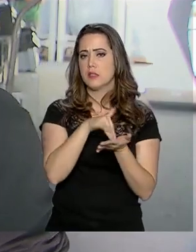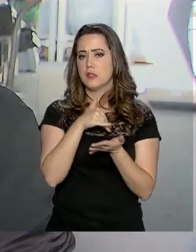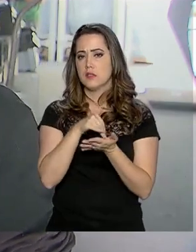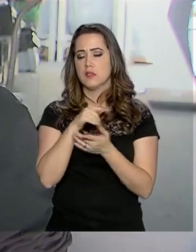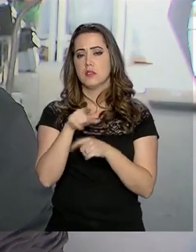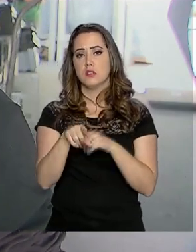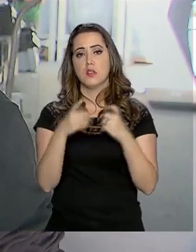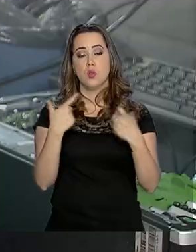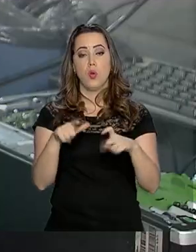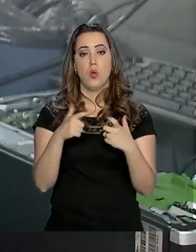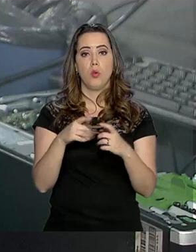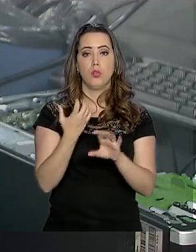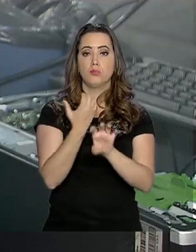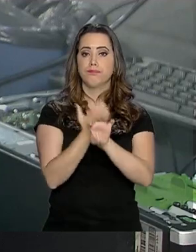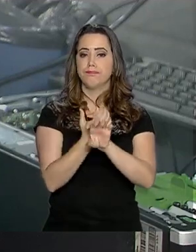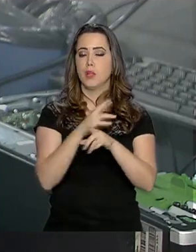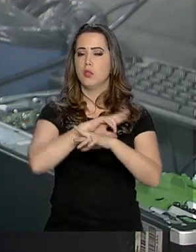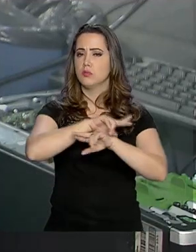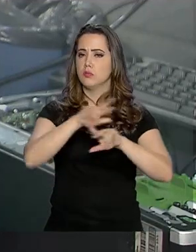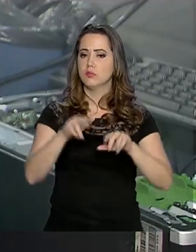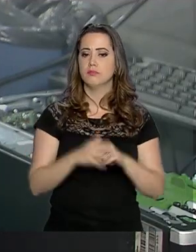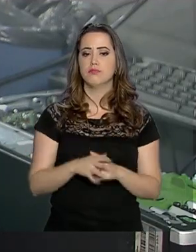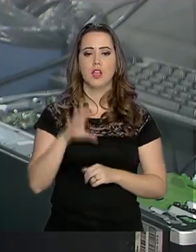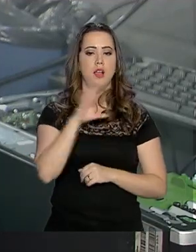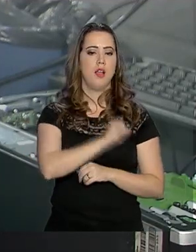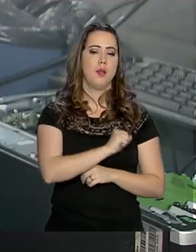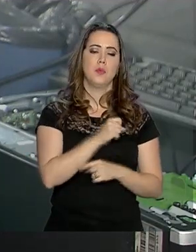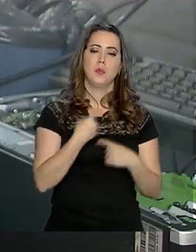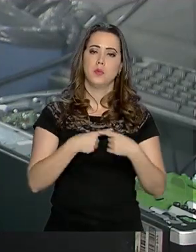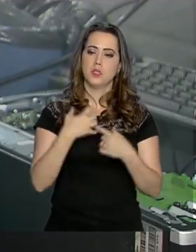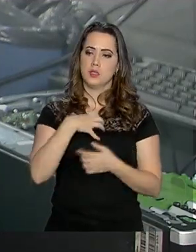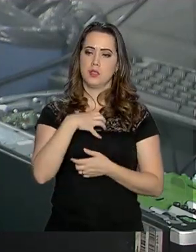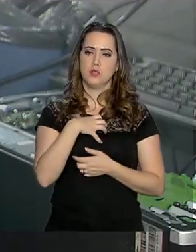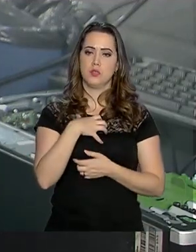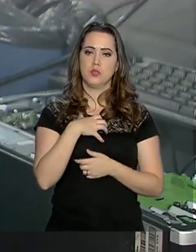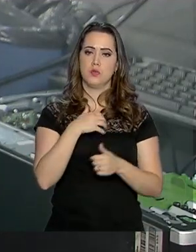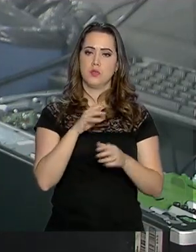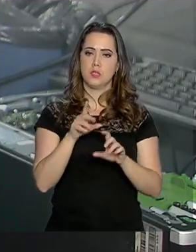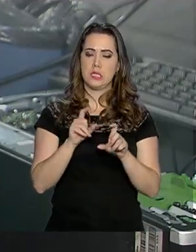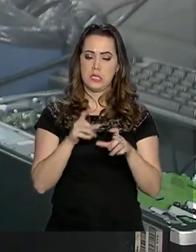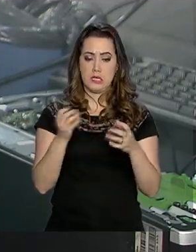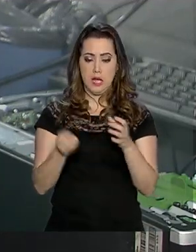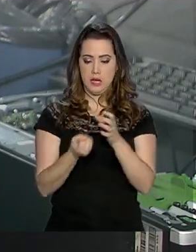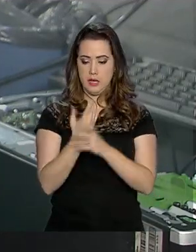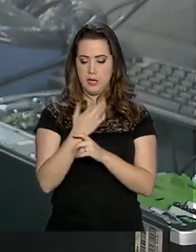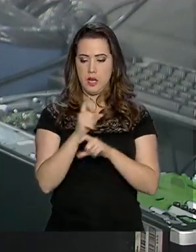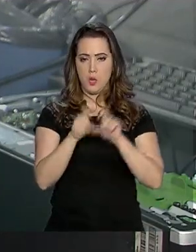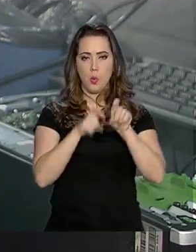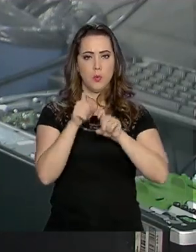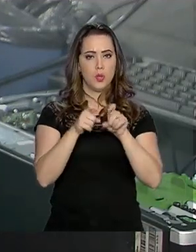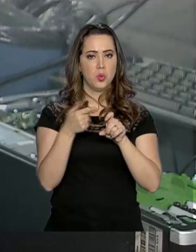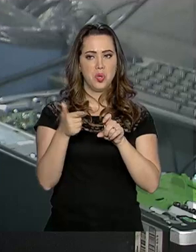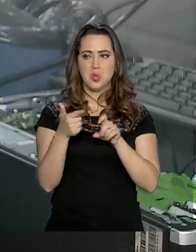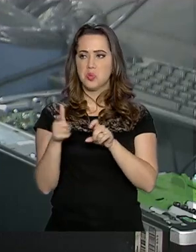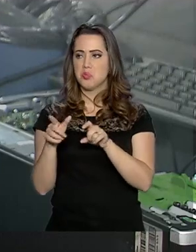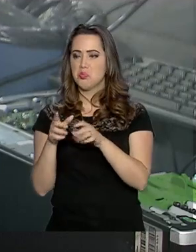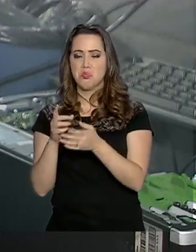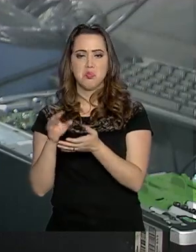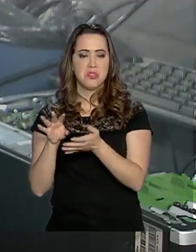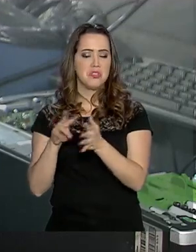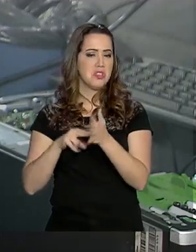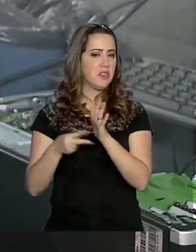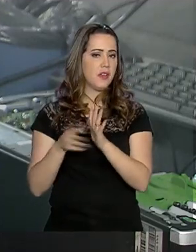pra pele e centros é apaixonante primeiramente o sentimento de você está montando uma máquina que não era nada e agora é alguma coisa